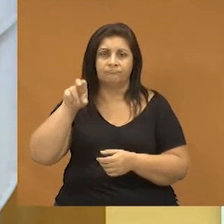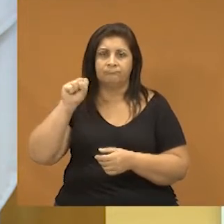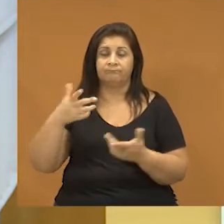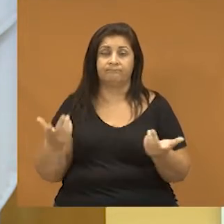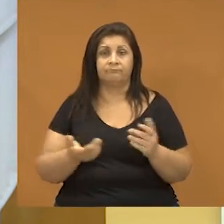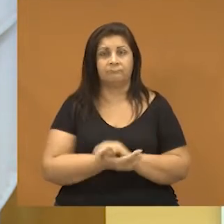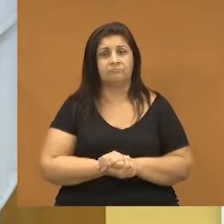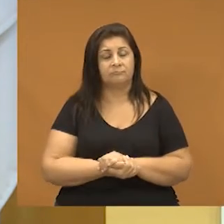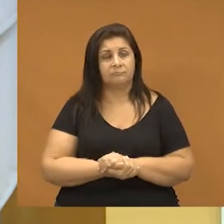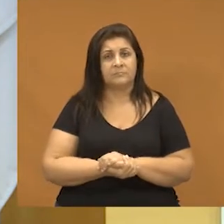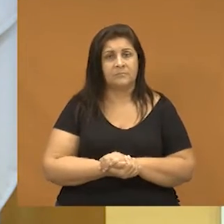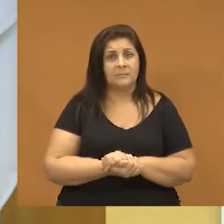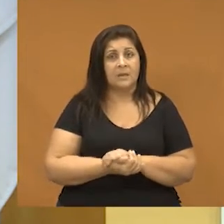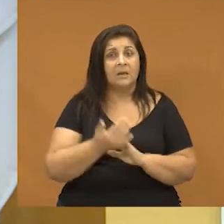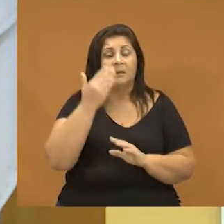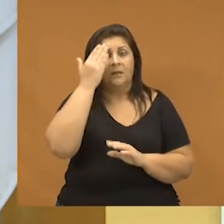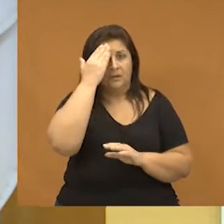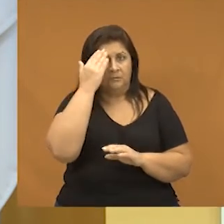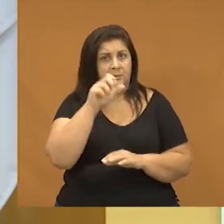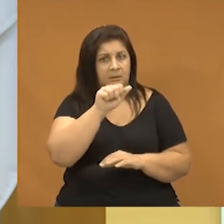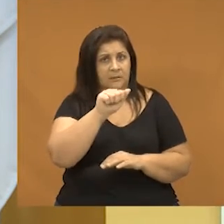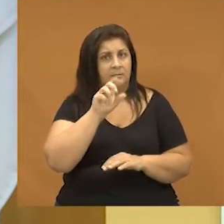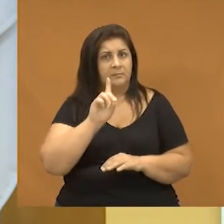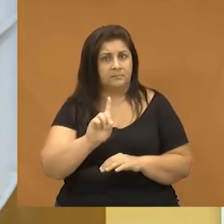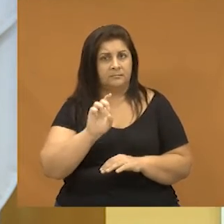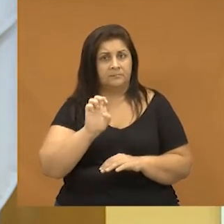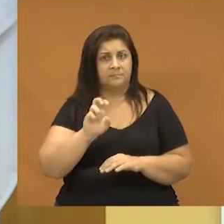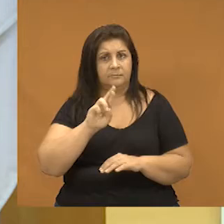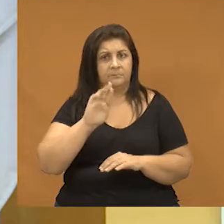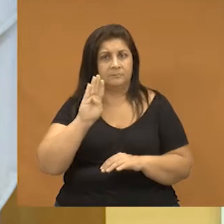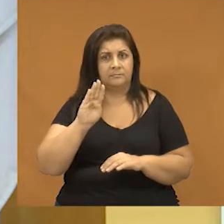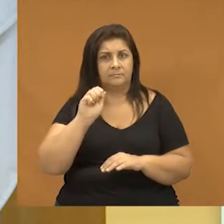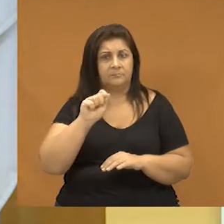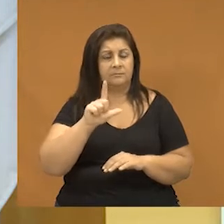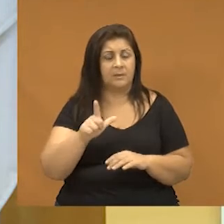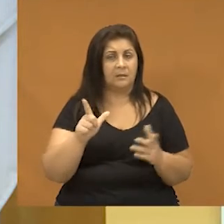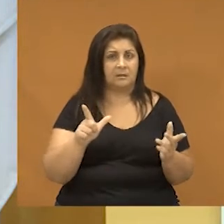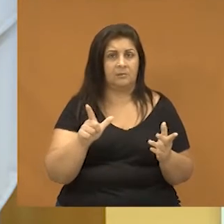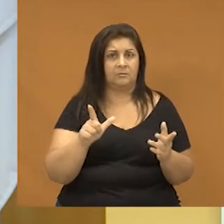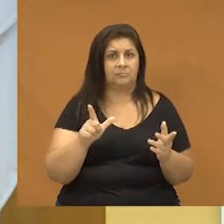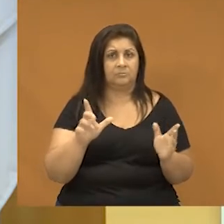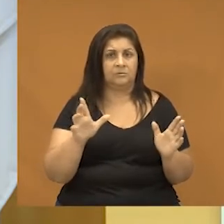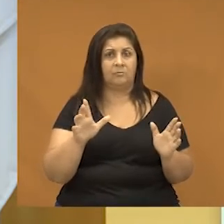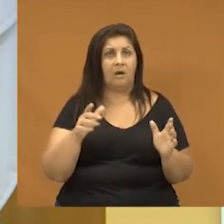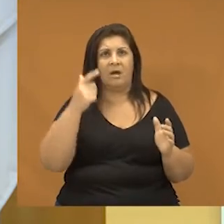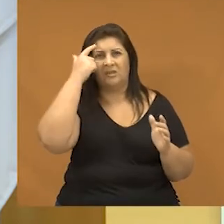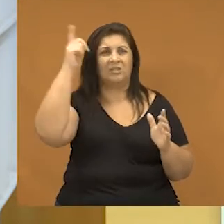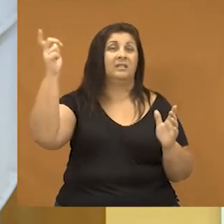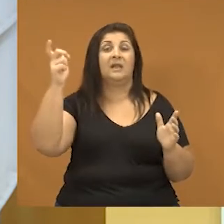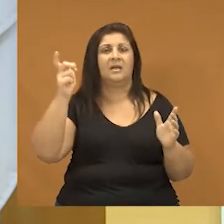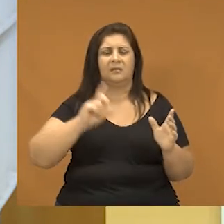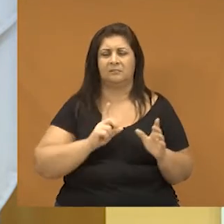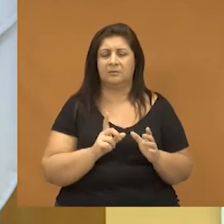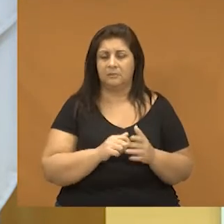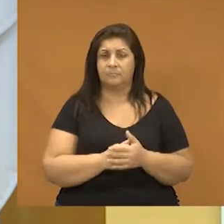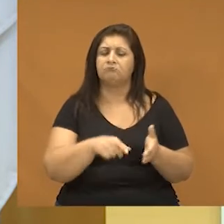Aderbal, eu sei que você tomou esse cuidado, né, de não tirar isso da sua cabeça, né? Não foi um coelho que você tirou da sua